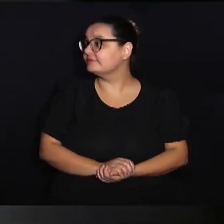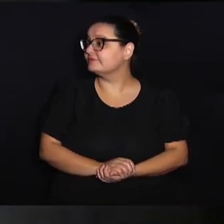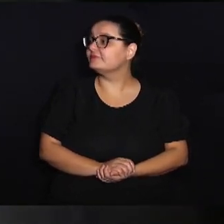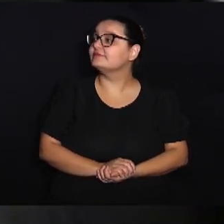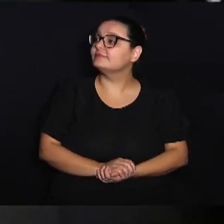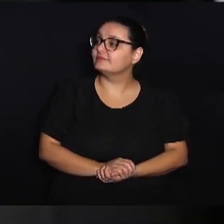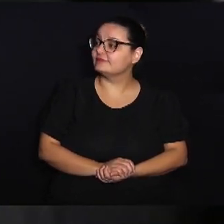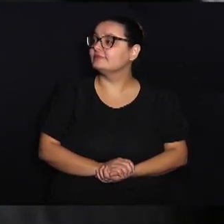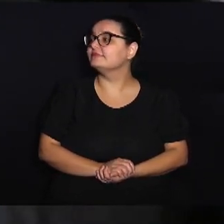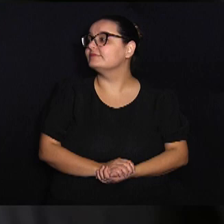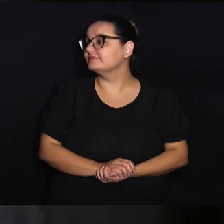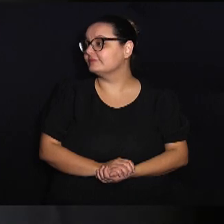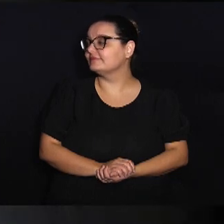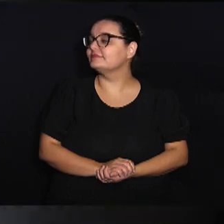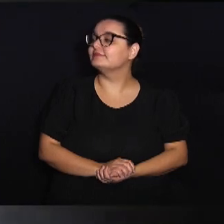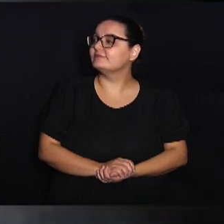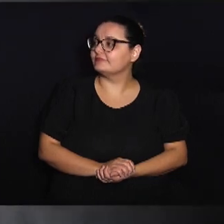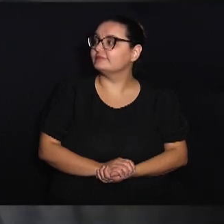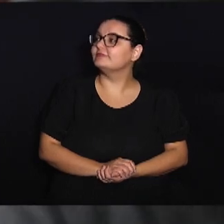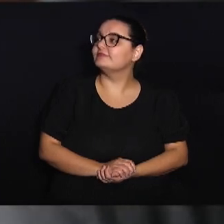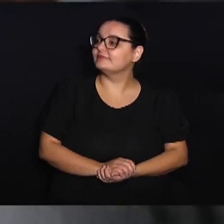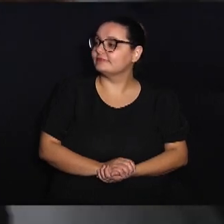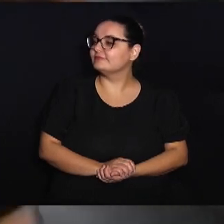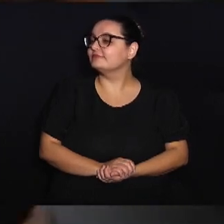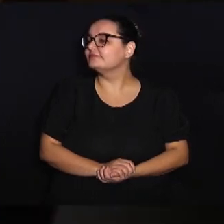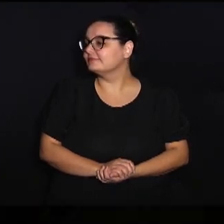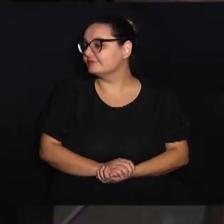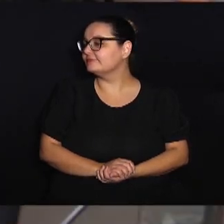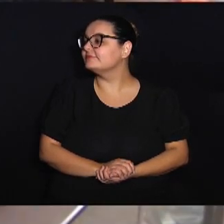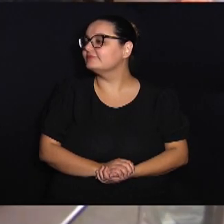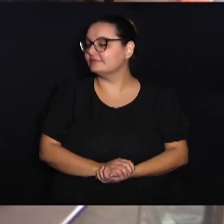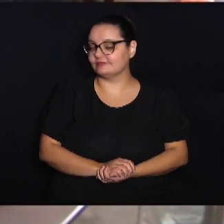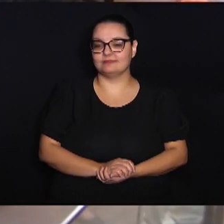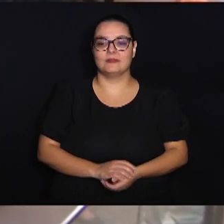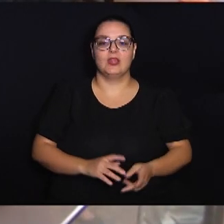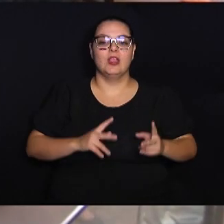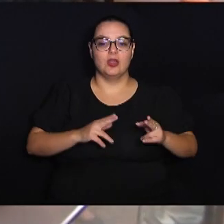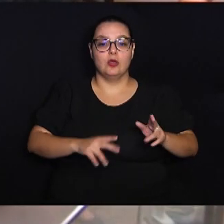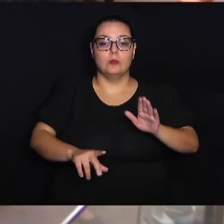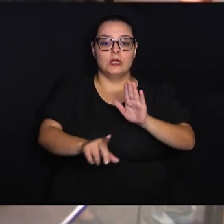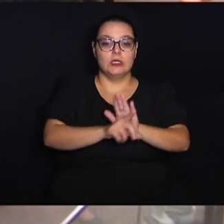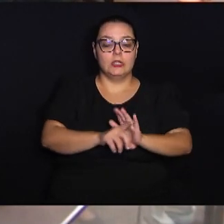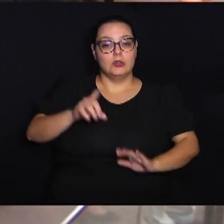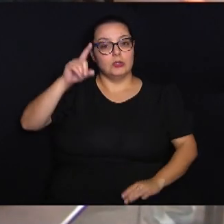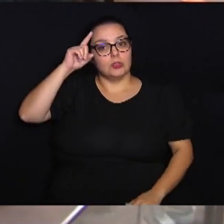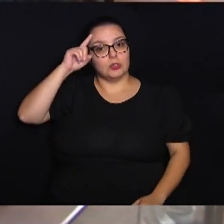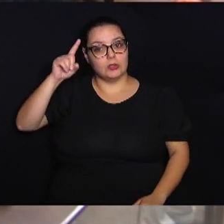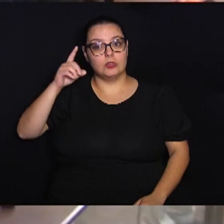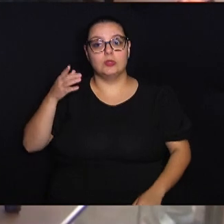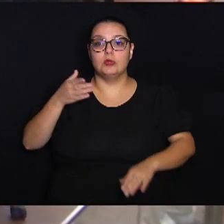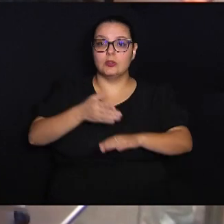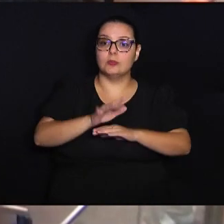vereador Jorge Schneider. O encontro contou com a participação dos membros, a vereadora Mariana Conte